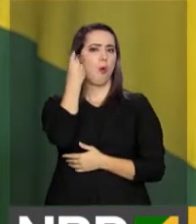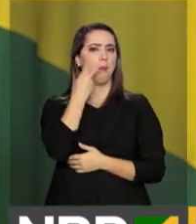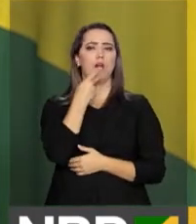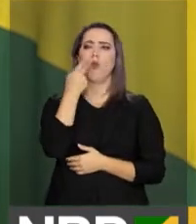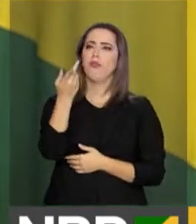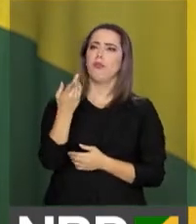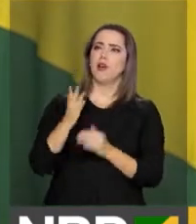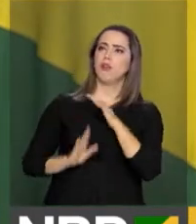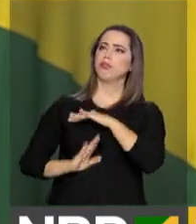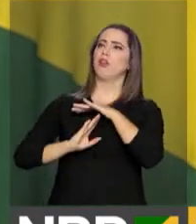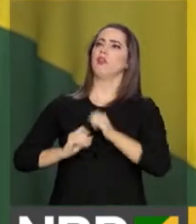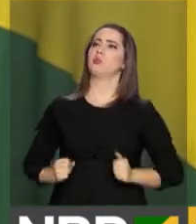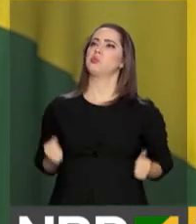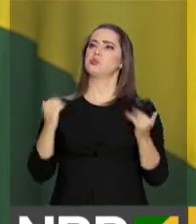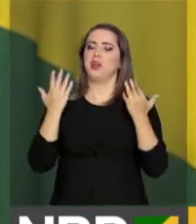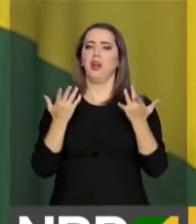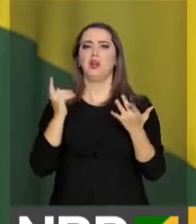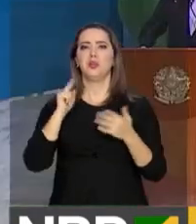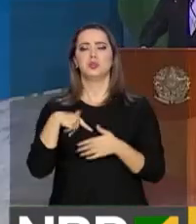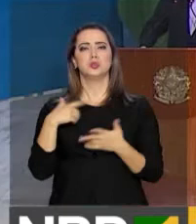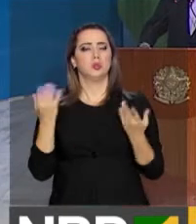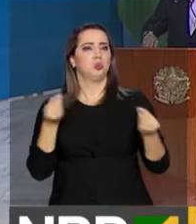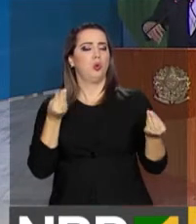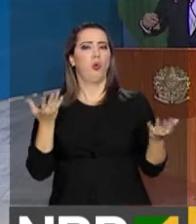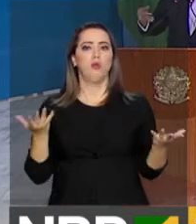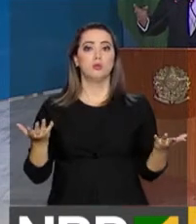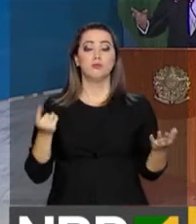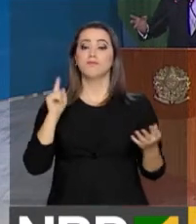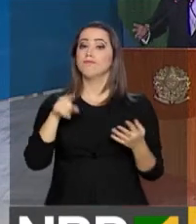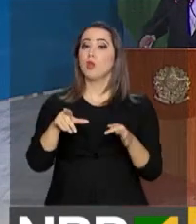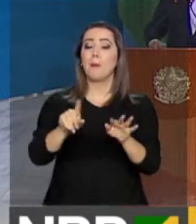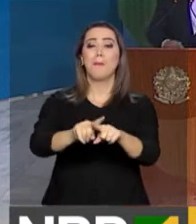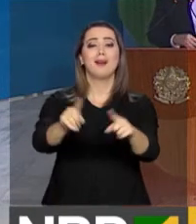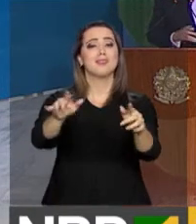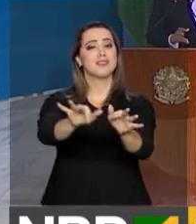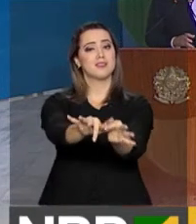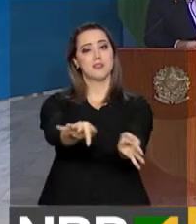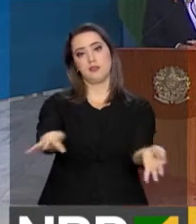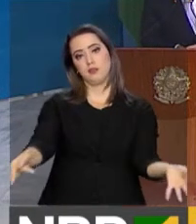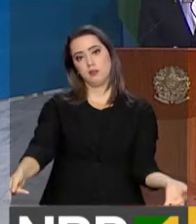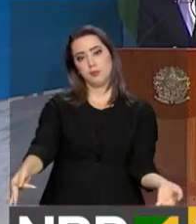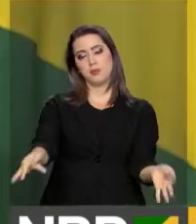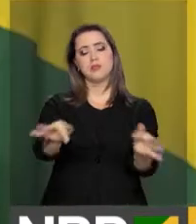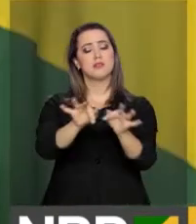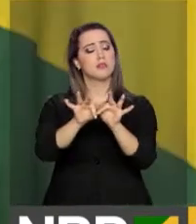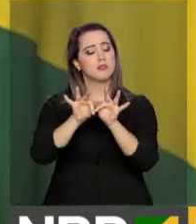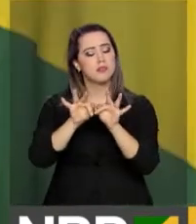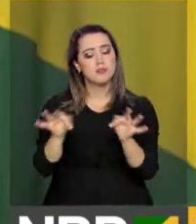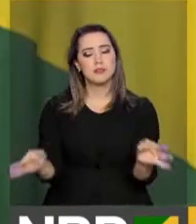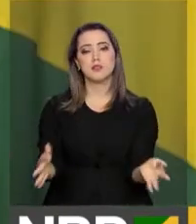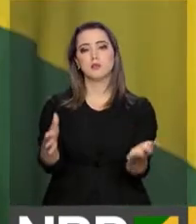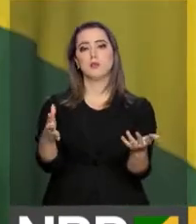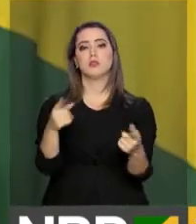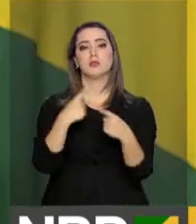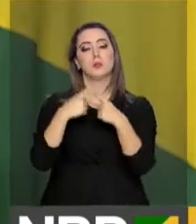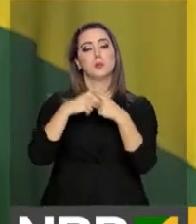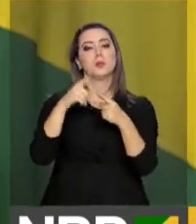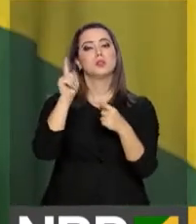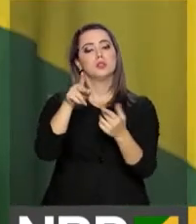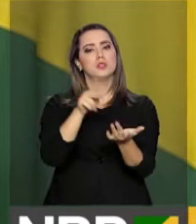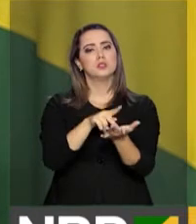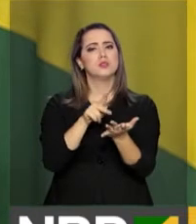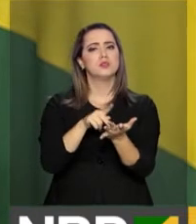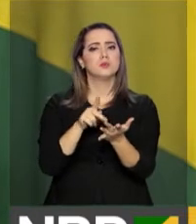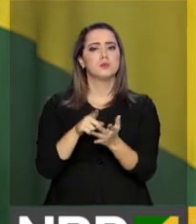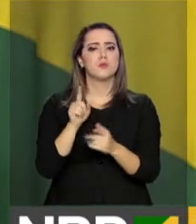gastos públicos parece uma coisa meio mágica mas ela de uma singeleza da frugalidade ímpar porque na verdade a